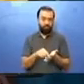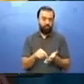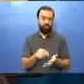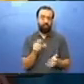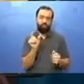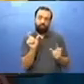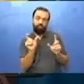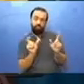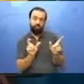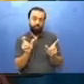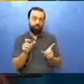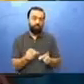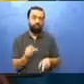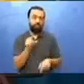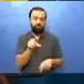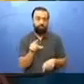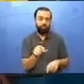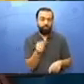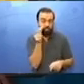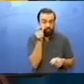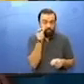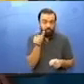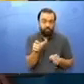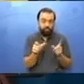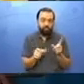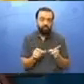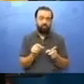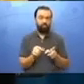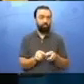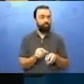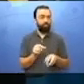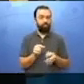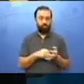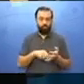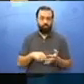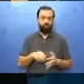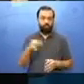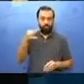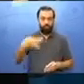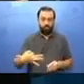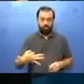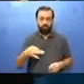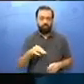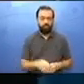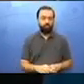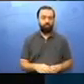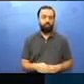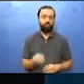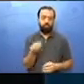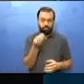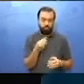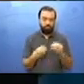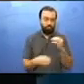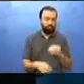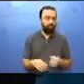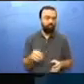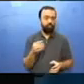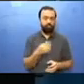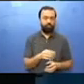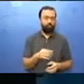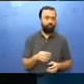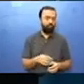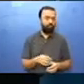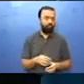tinham na parlenda para que vocês vejam se vocês escreveram corretamente. Quais eram os alimentos que apareciam na parlenda?